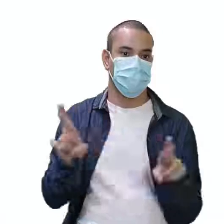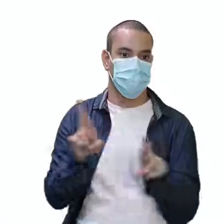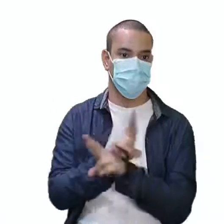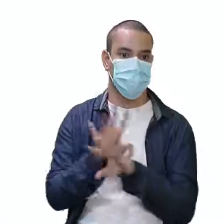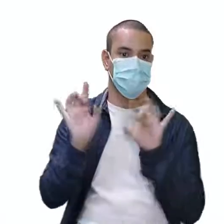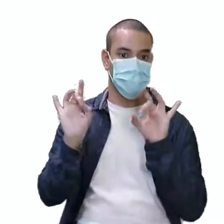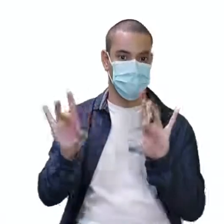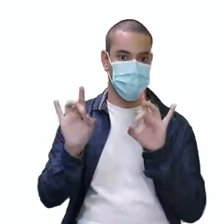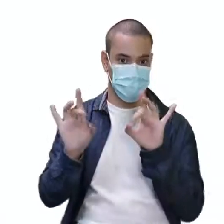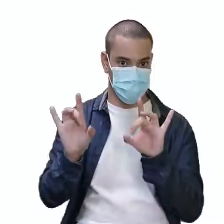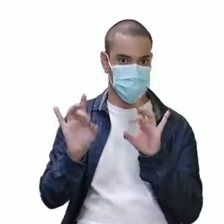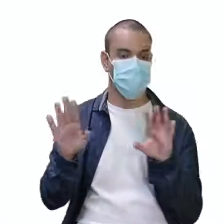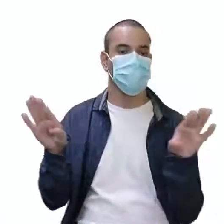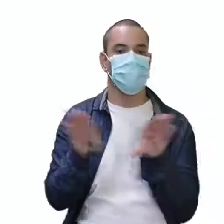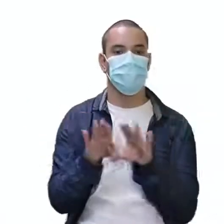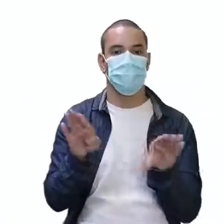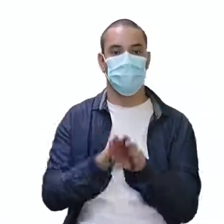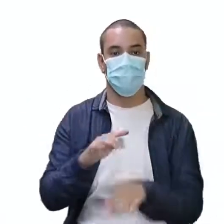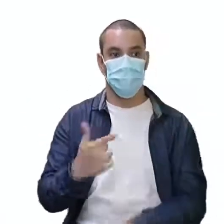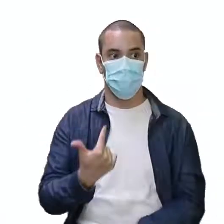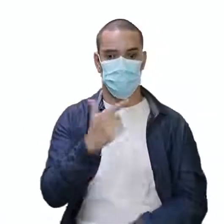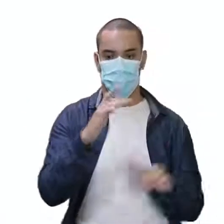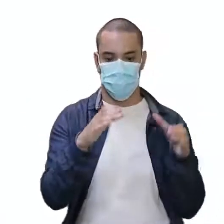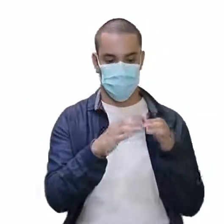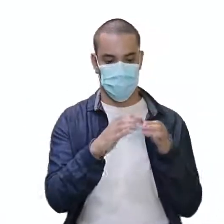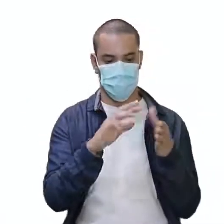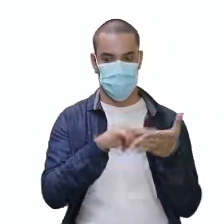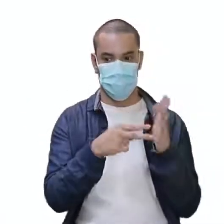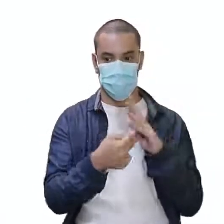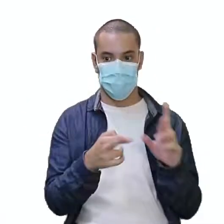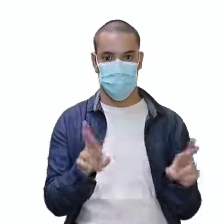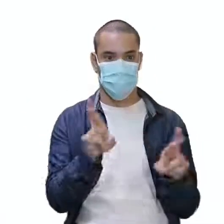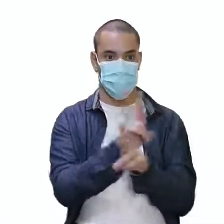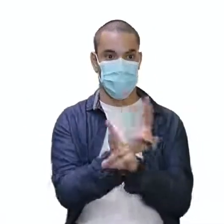intraespecíficas. Aí nós temos também um outro grupo, que são as relações